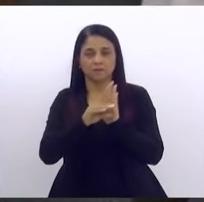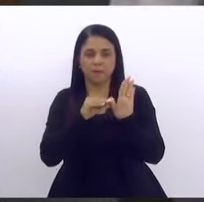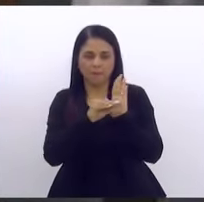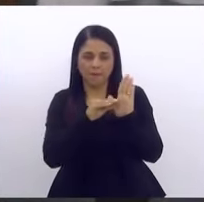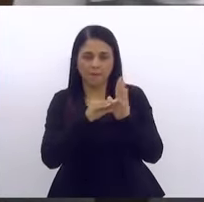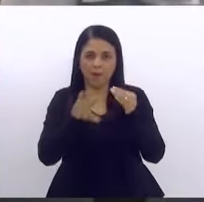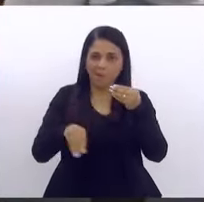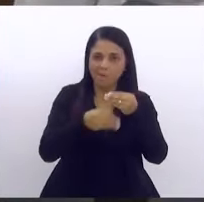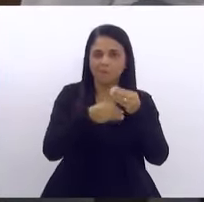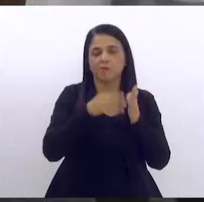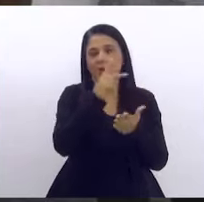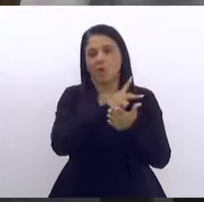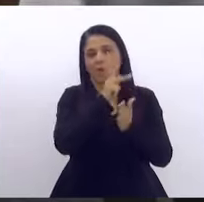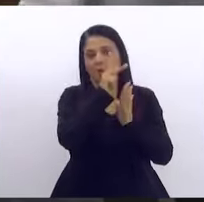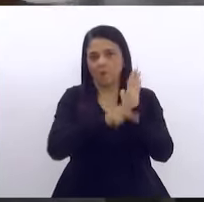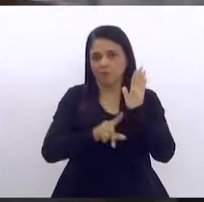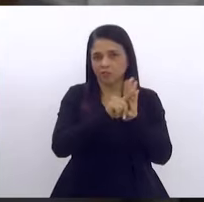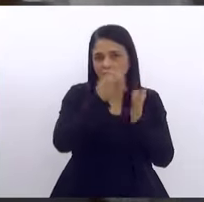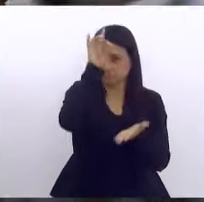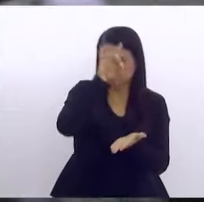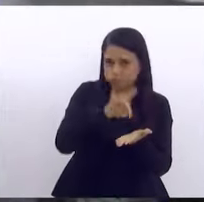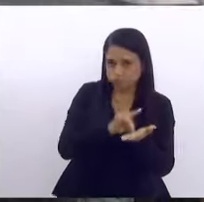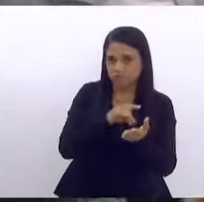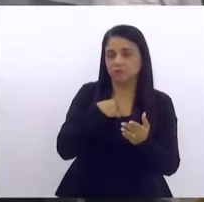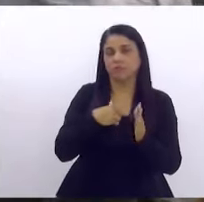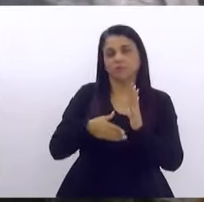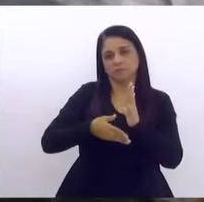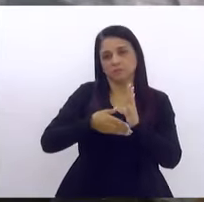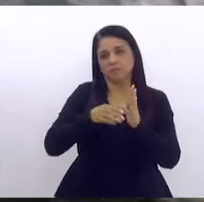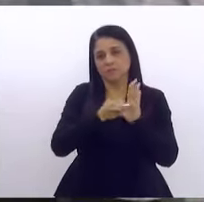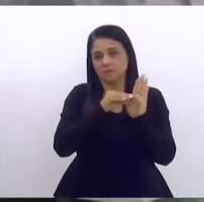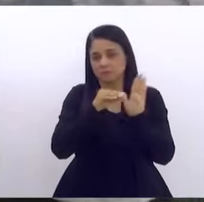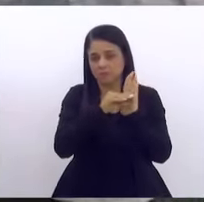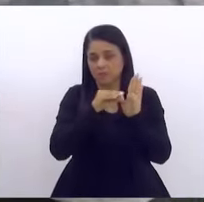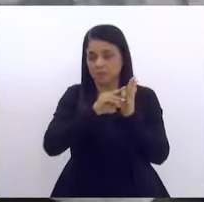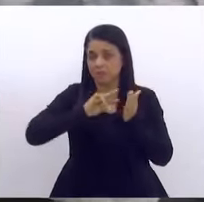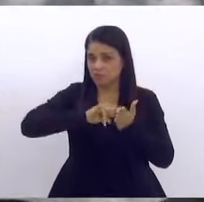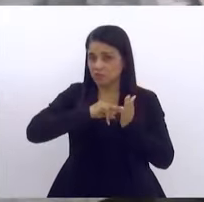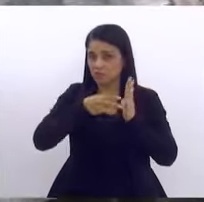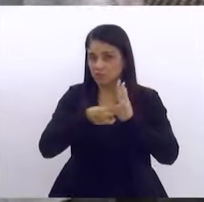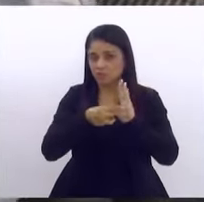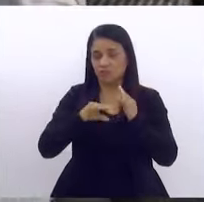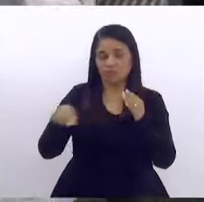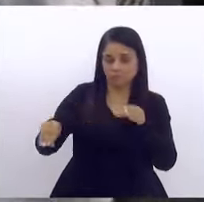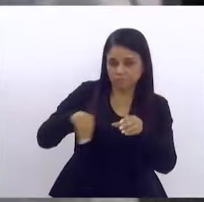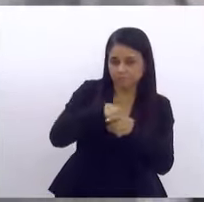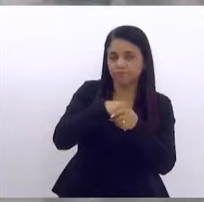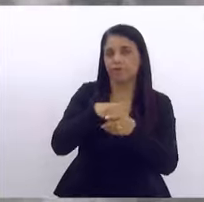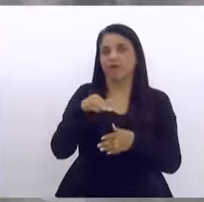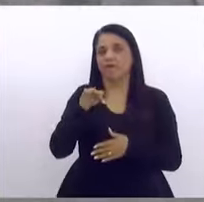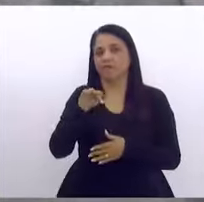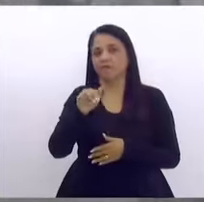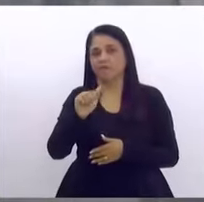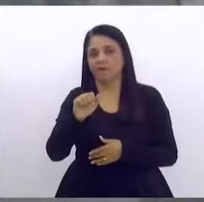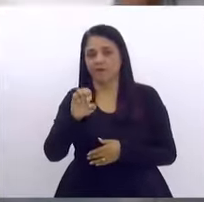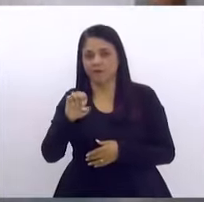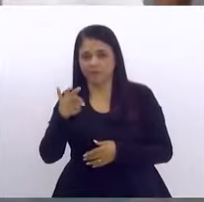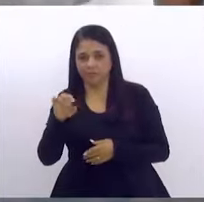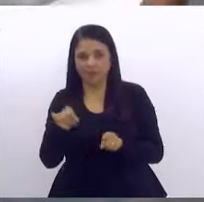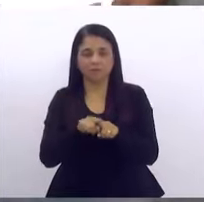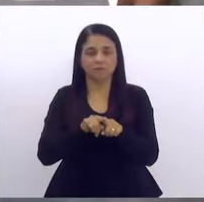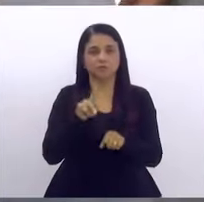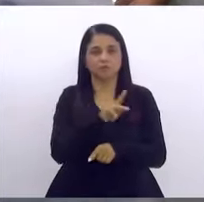ao projeto original. Nossa emenda foi também no mesmo sentido de incluir a FAETEC, de incluir também